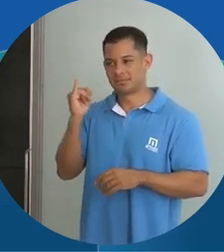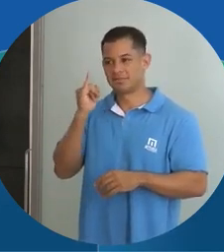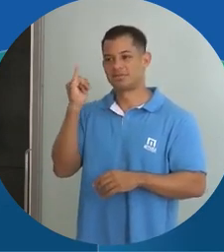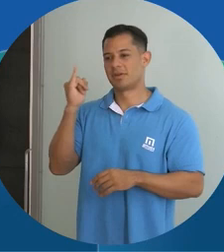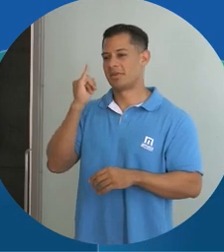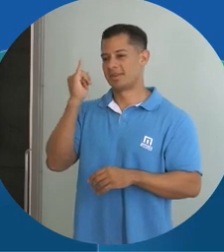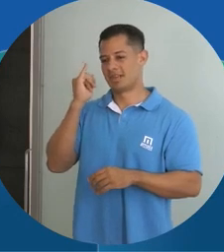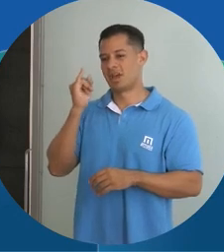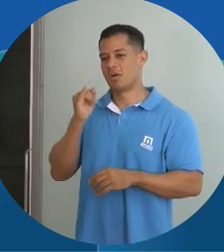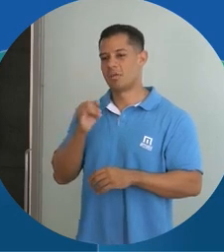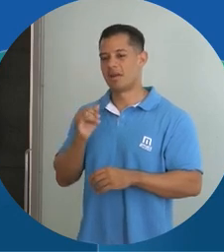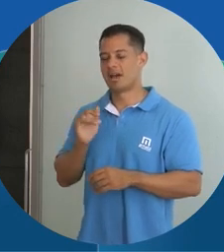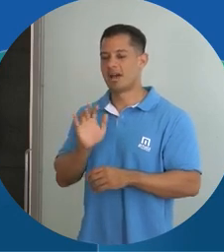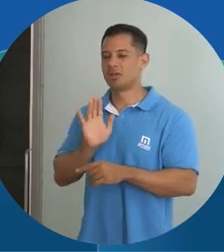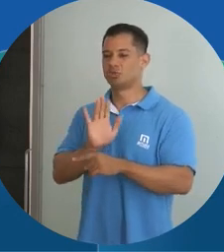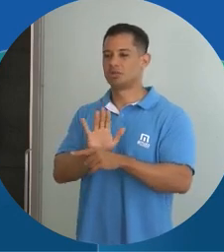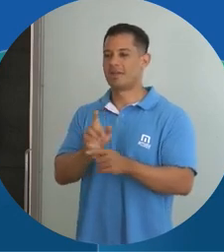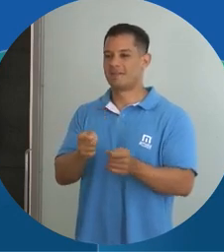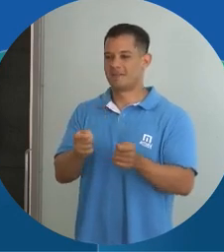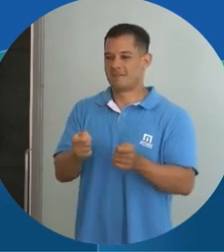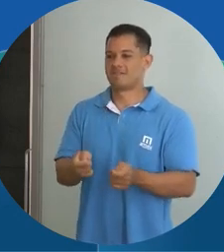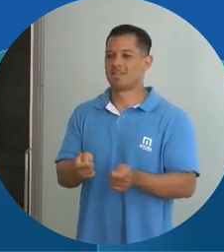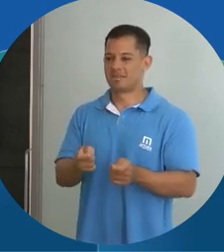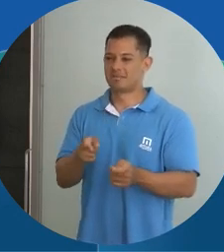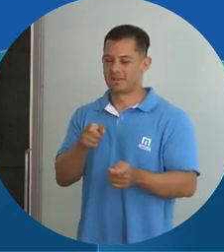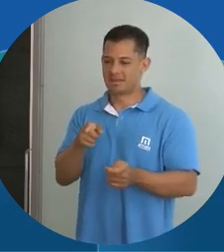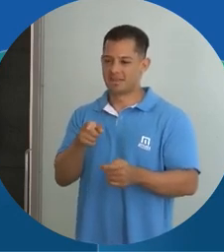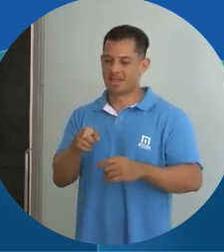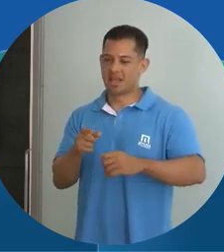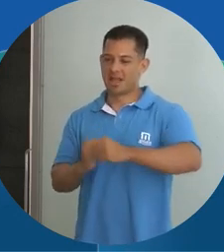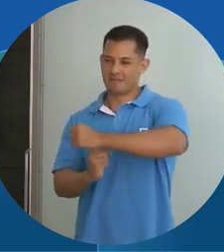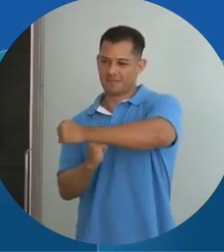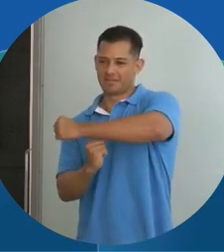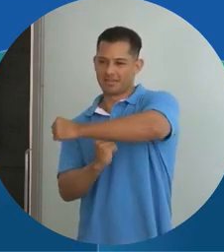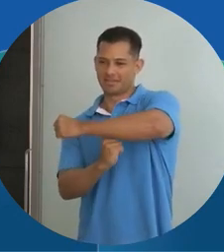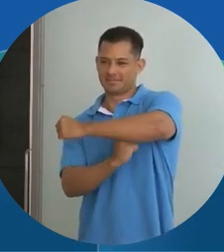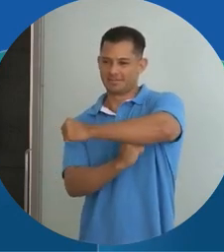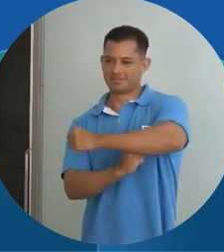para a estabilidade da fundação.